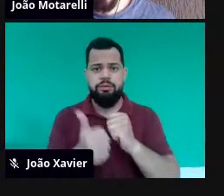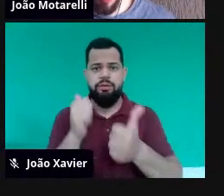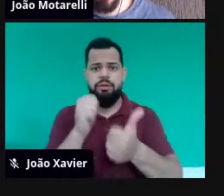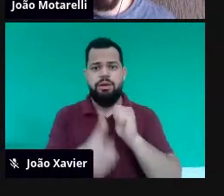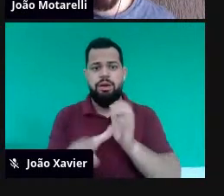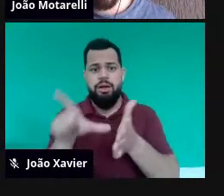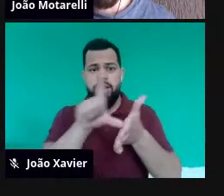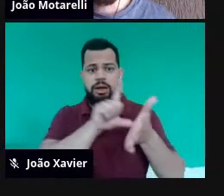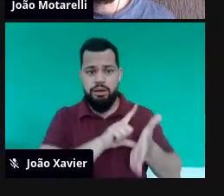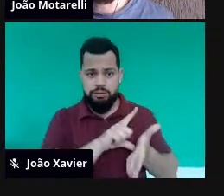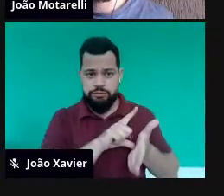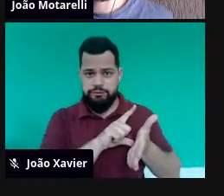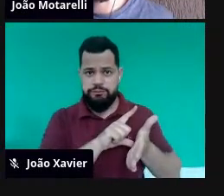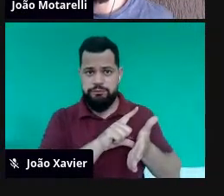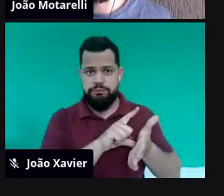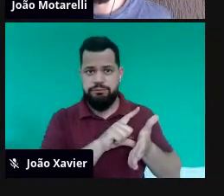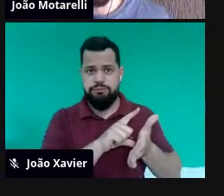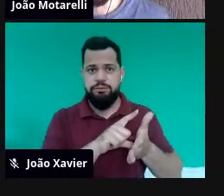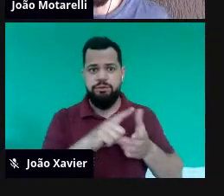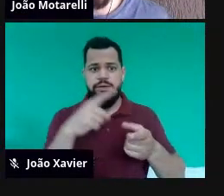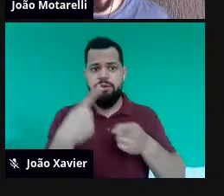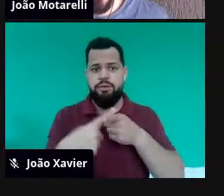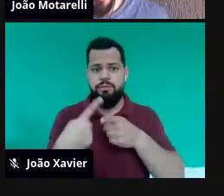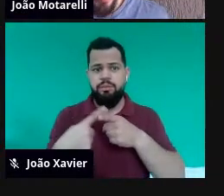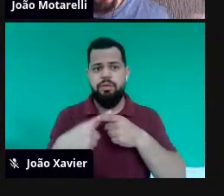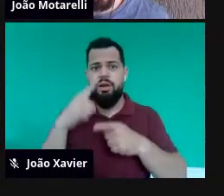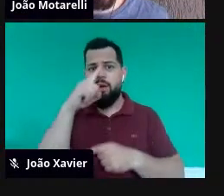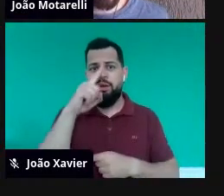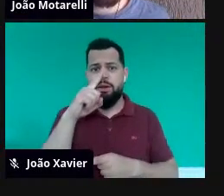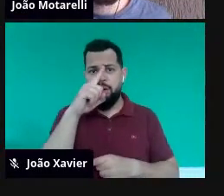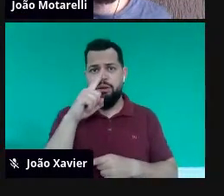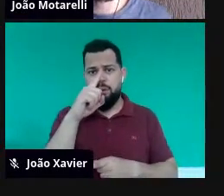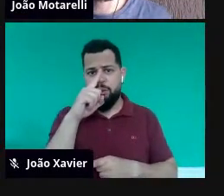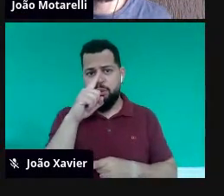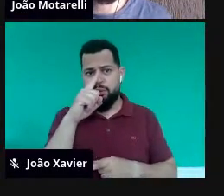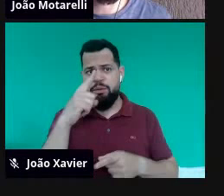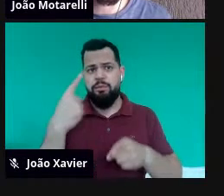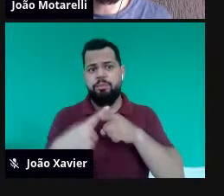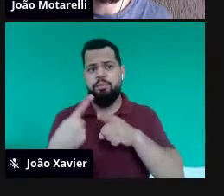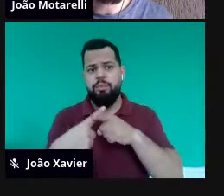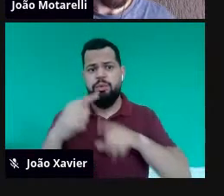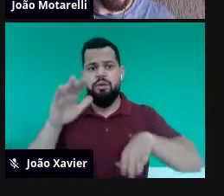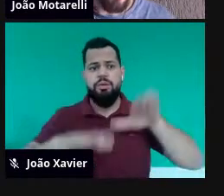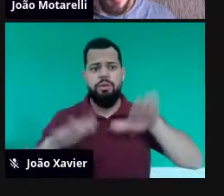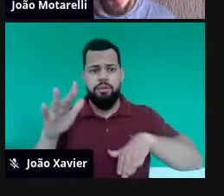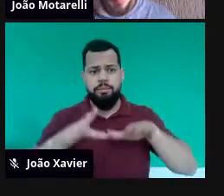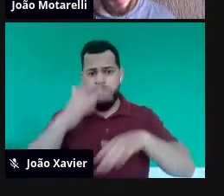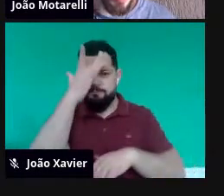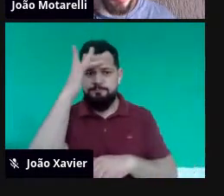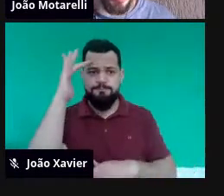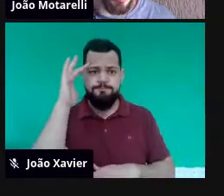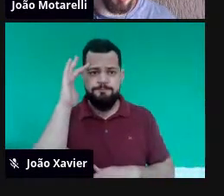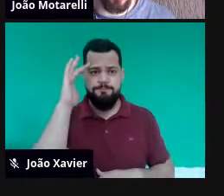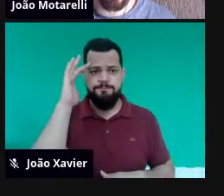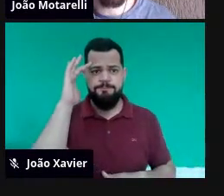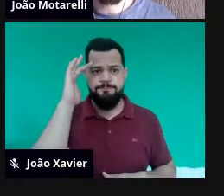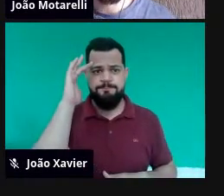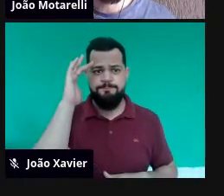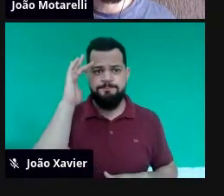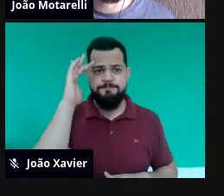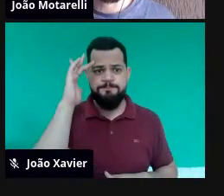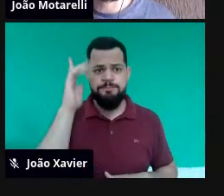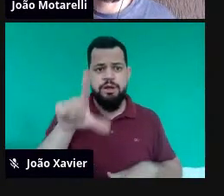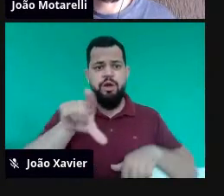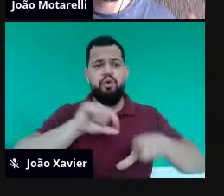maturação corporal. E por que isso é um fator de risco? Porque, vamos supor que a gente tem um indivíduo aí que